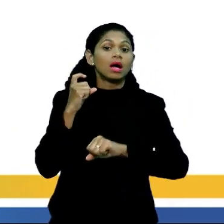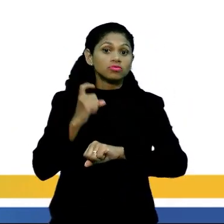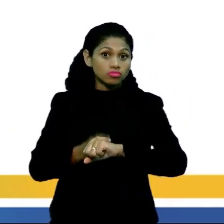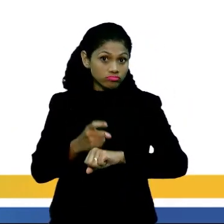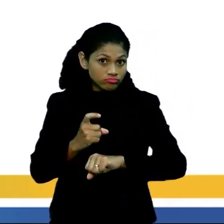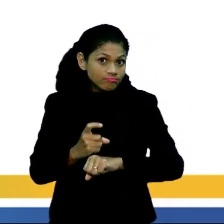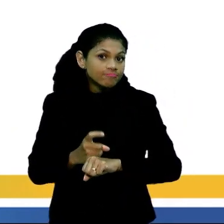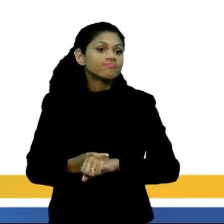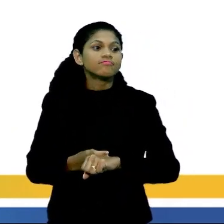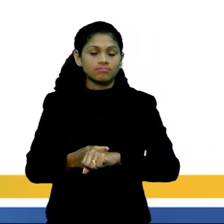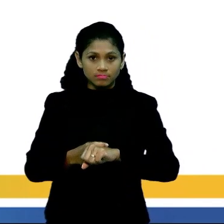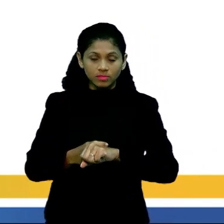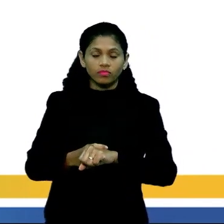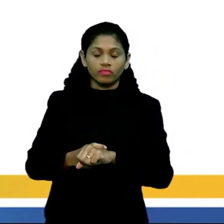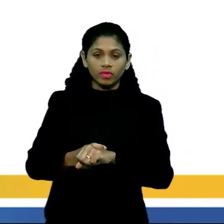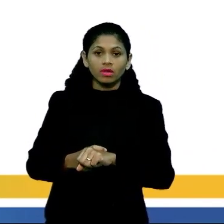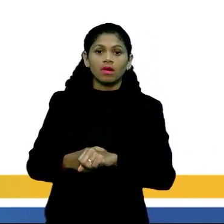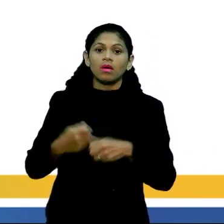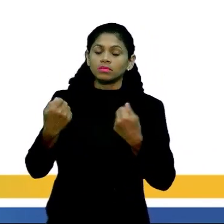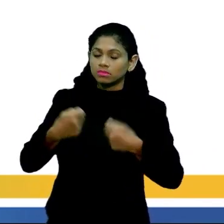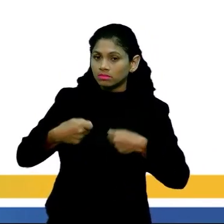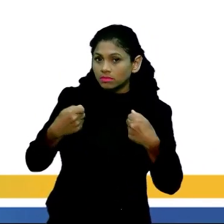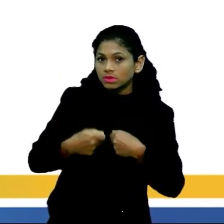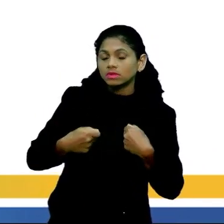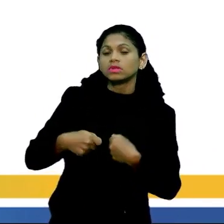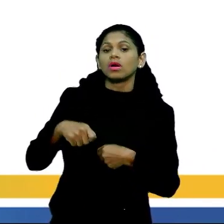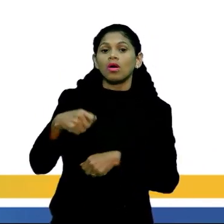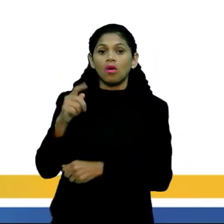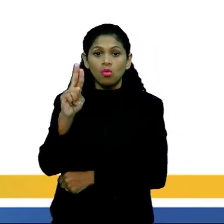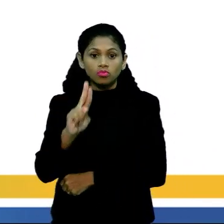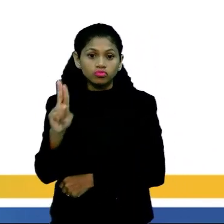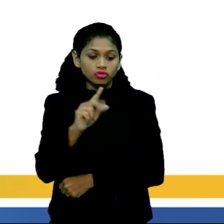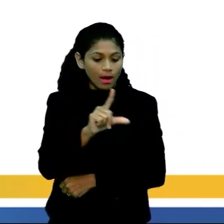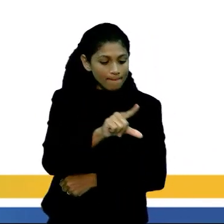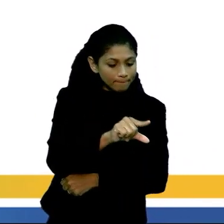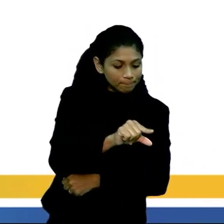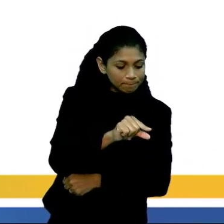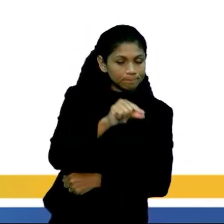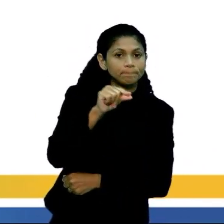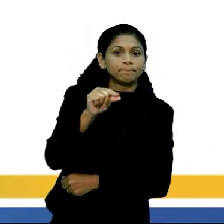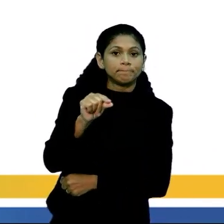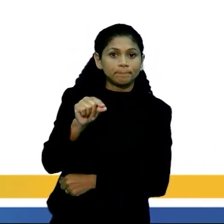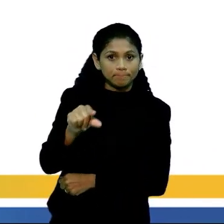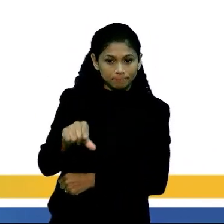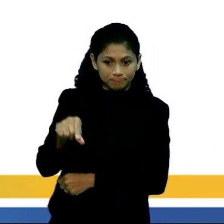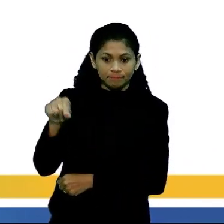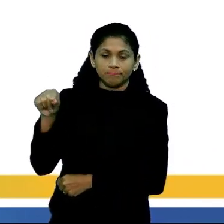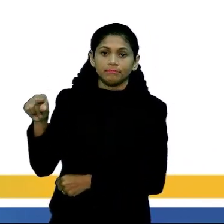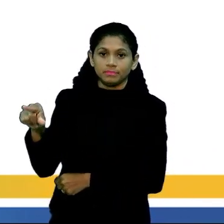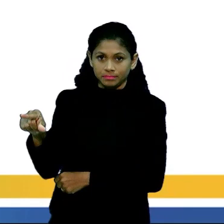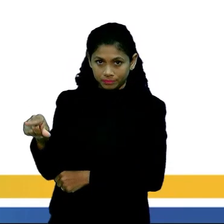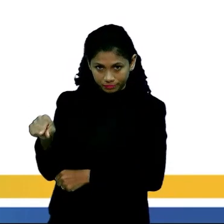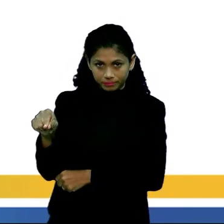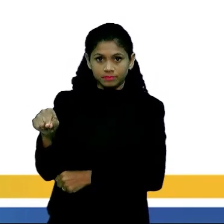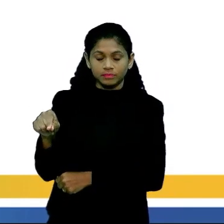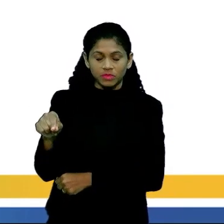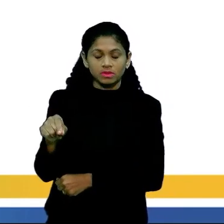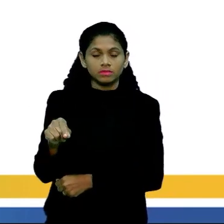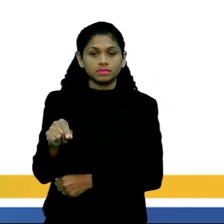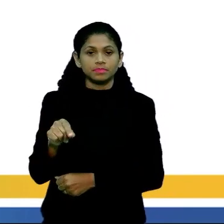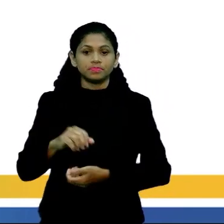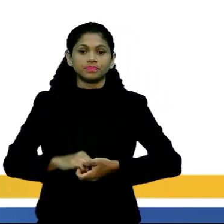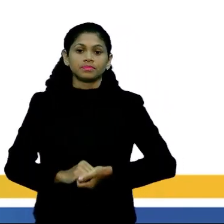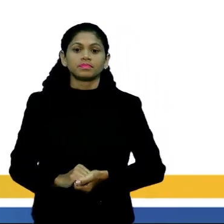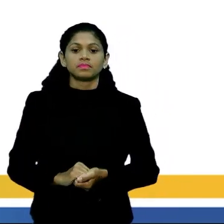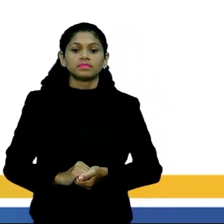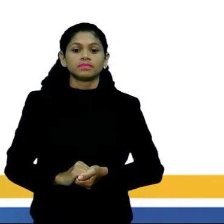há necessidade de usar uma pinça, usar as mãos ou fazer o próprio movimento de pinça é caracterizado como